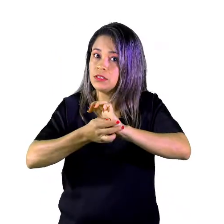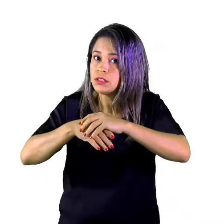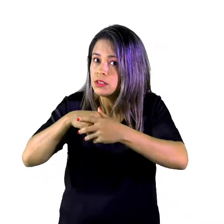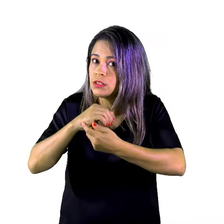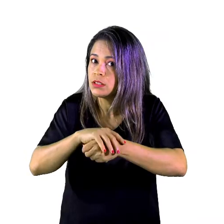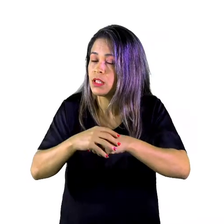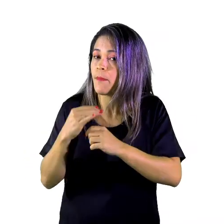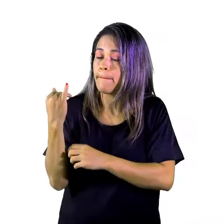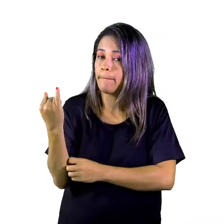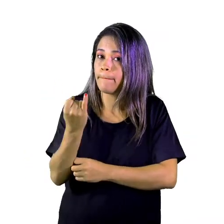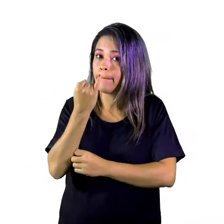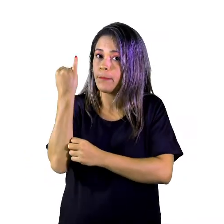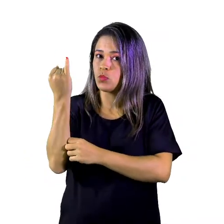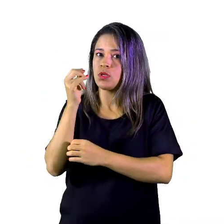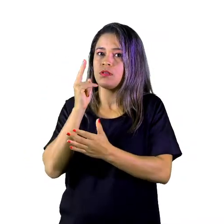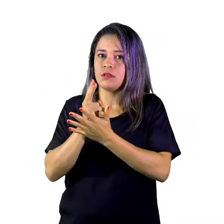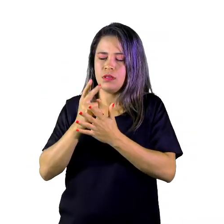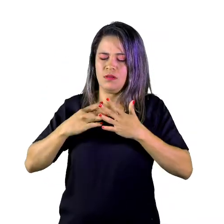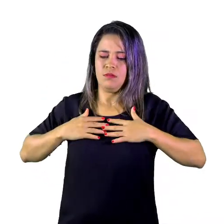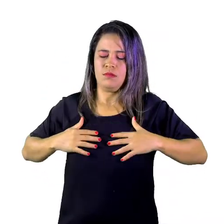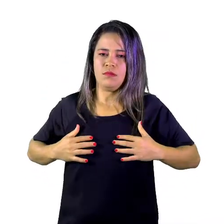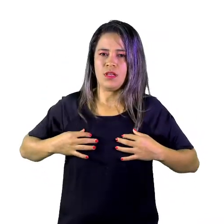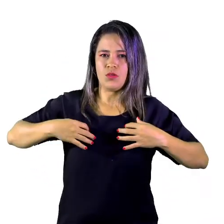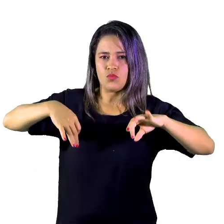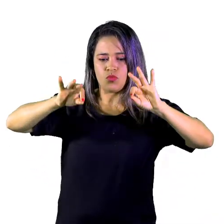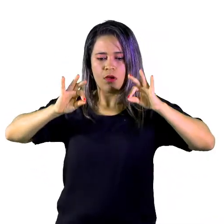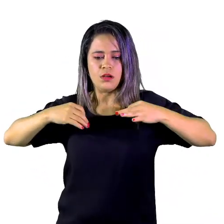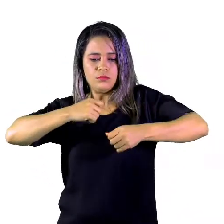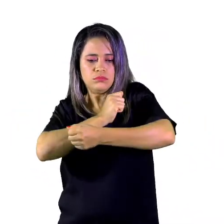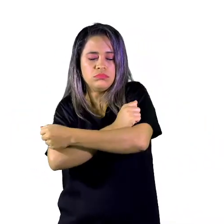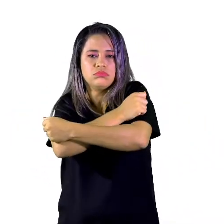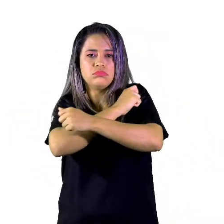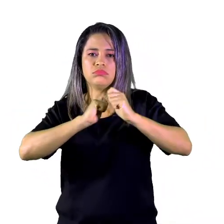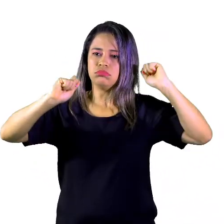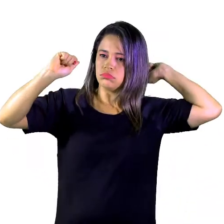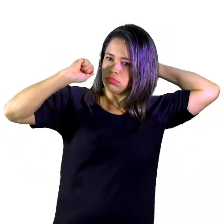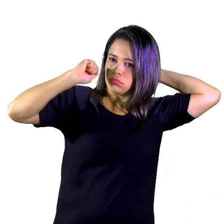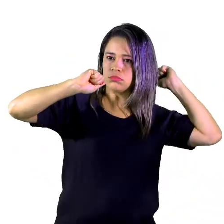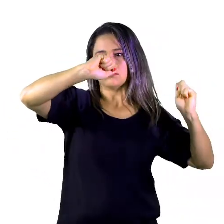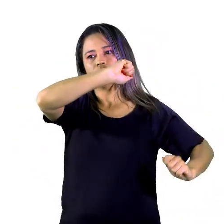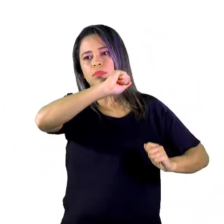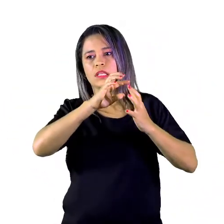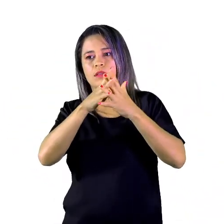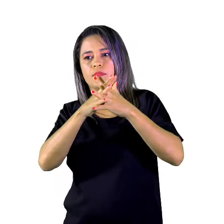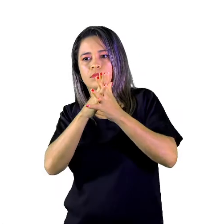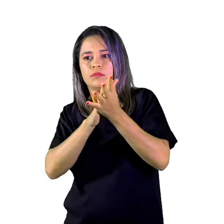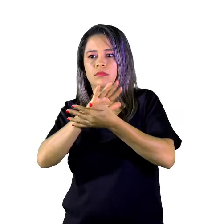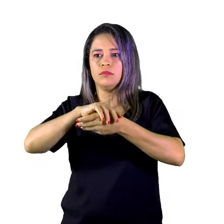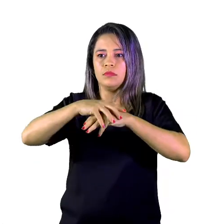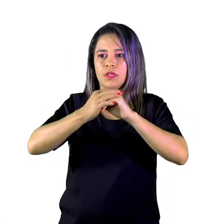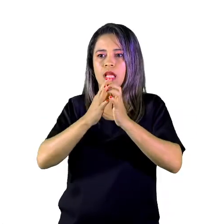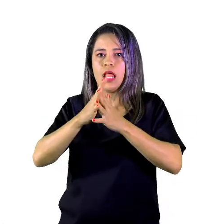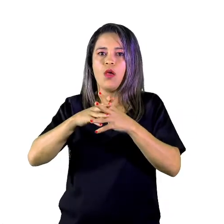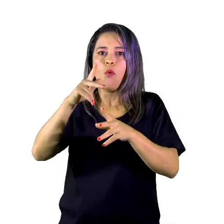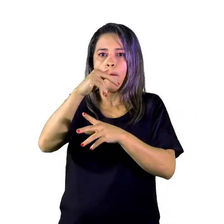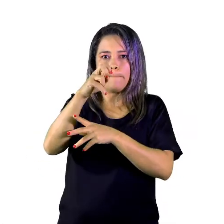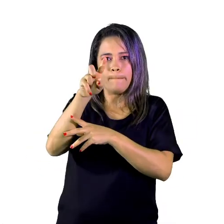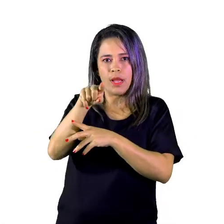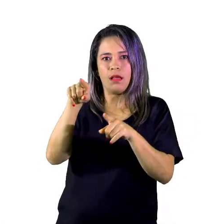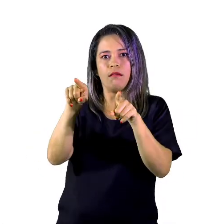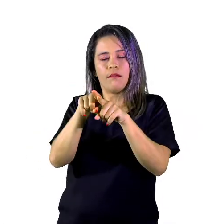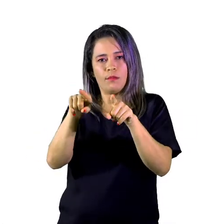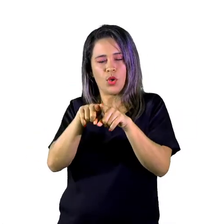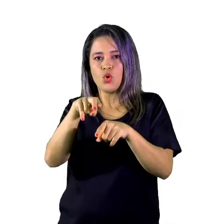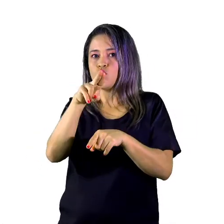é importante secar bem o corpo após o banho, os dedos, né, secar bem os pés, nunca